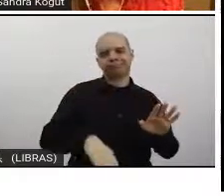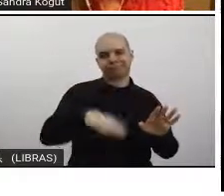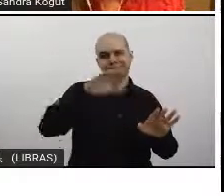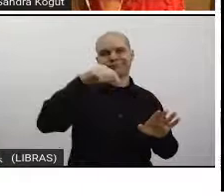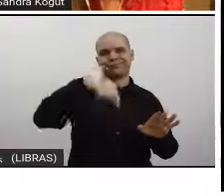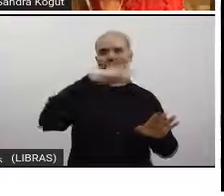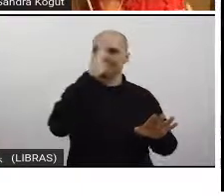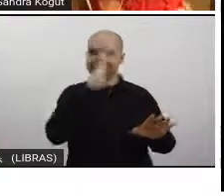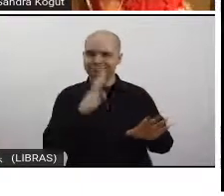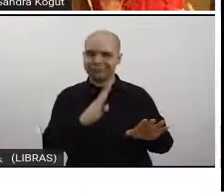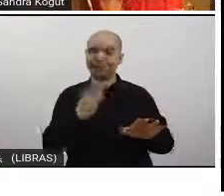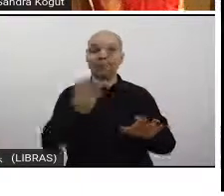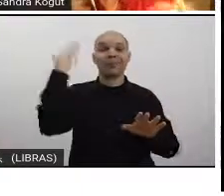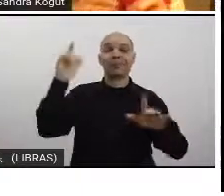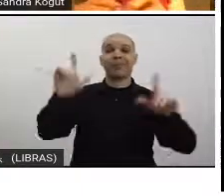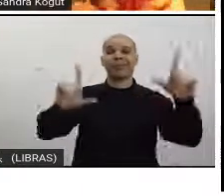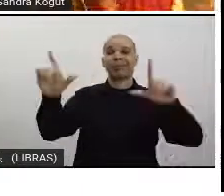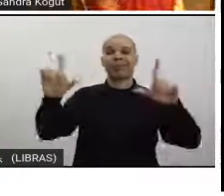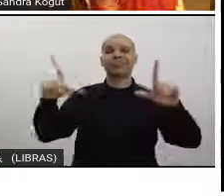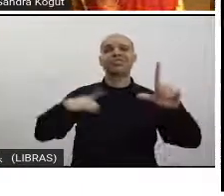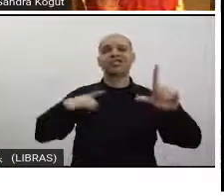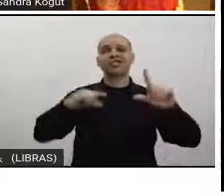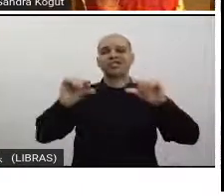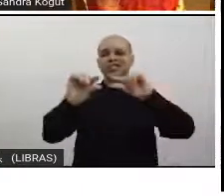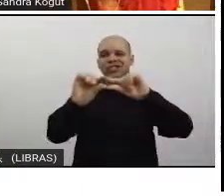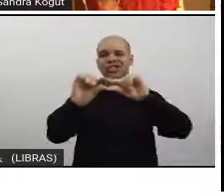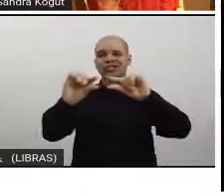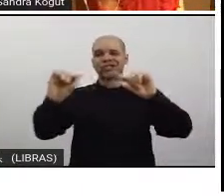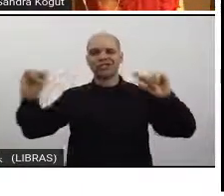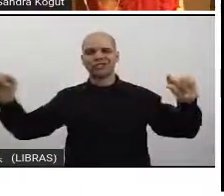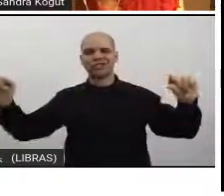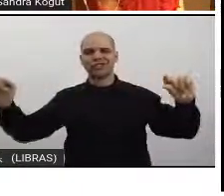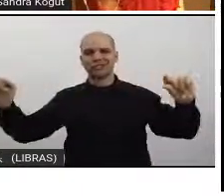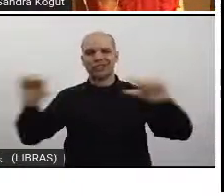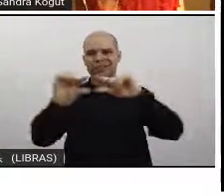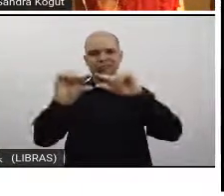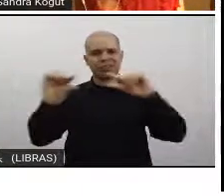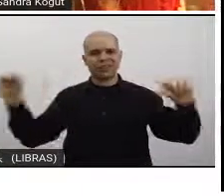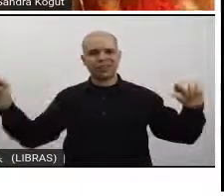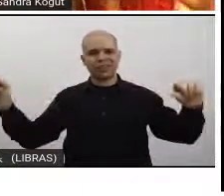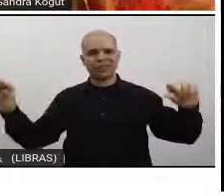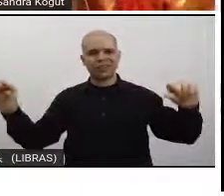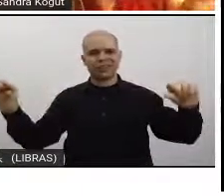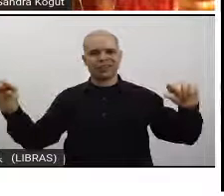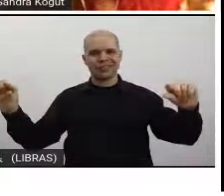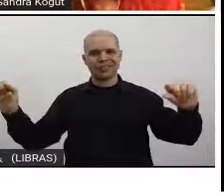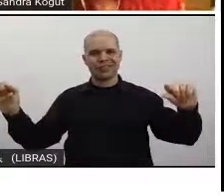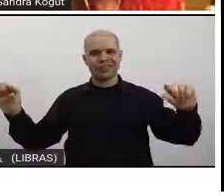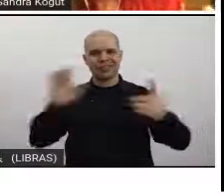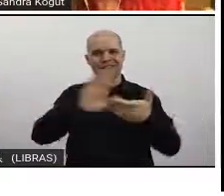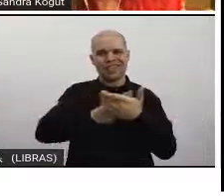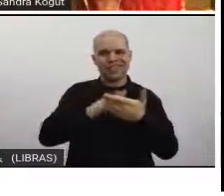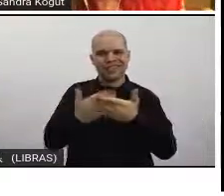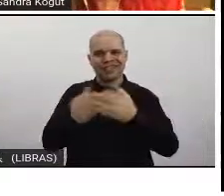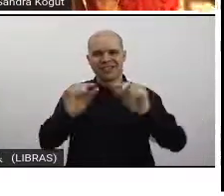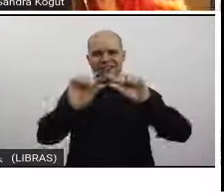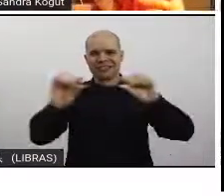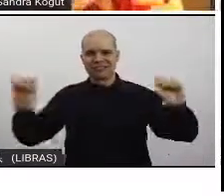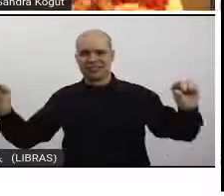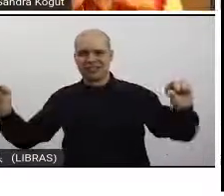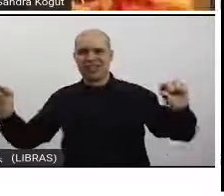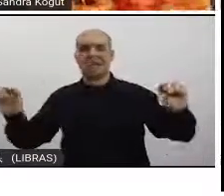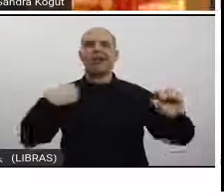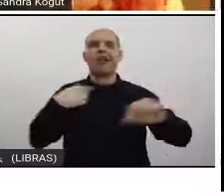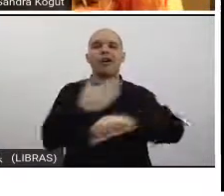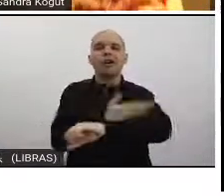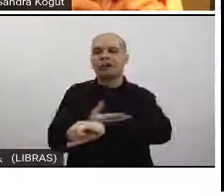legendada, eu sou uma pessoa que eu olho muito para as bordas de uma imagem. Eu não vou direto para o centro. Então,